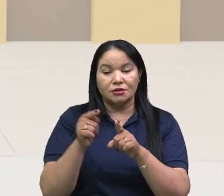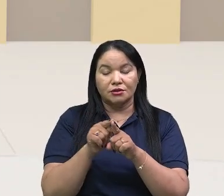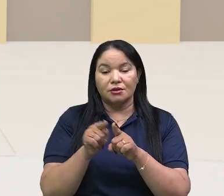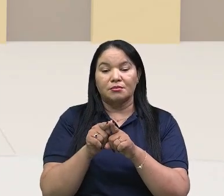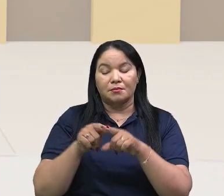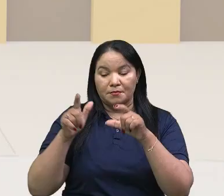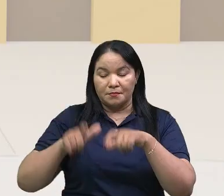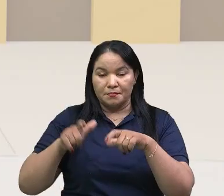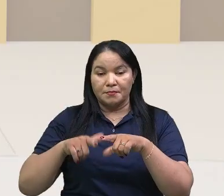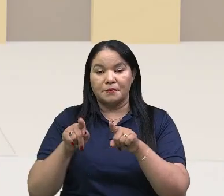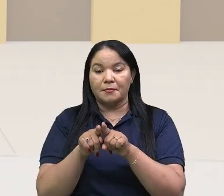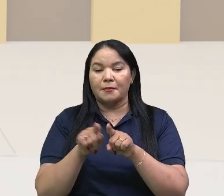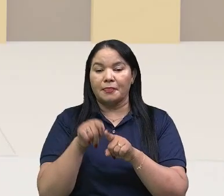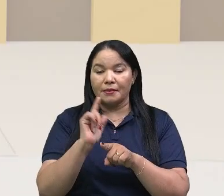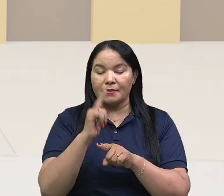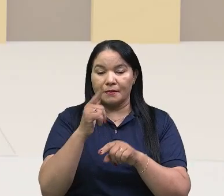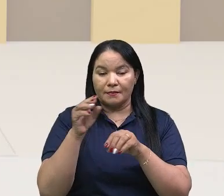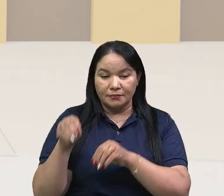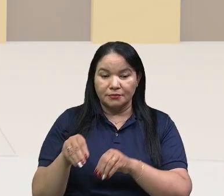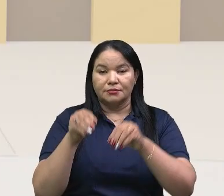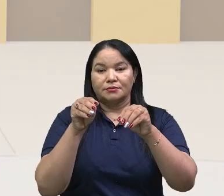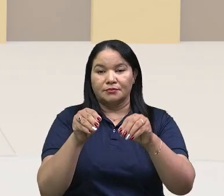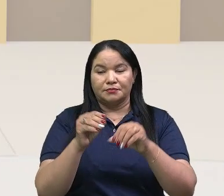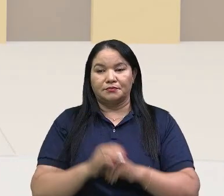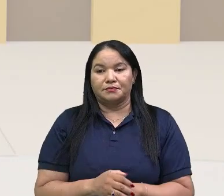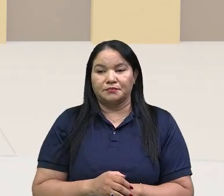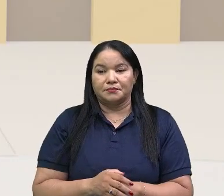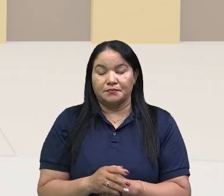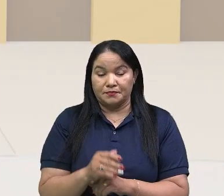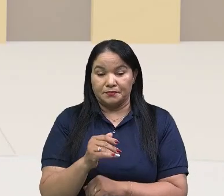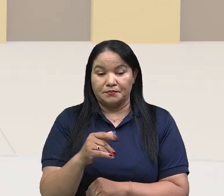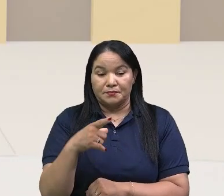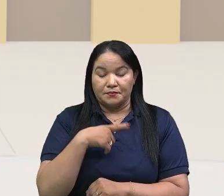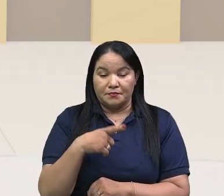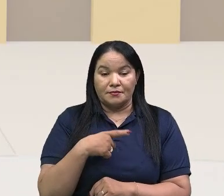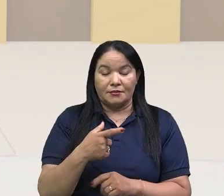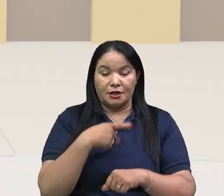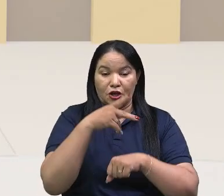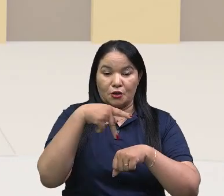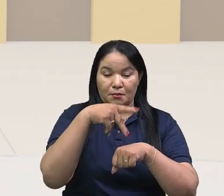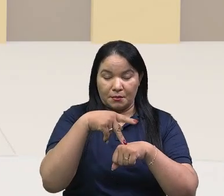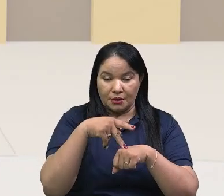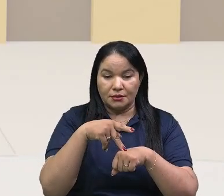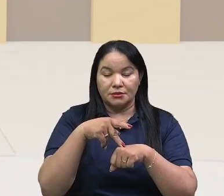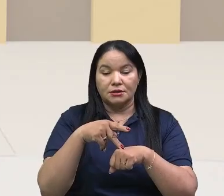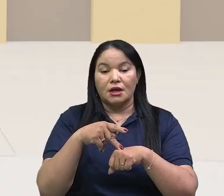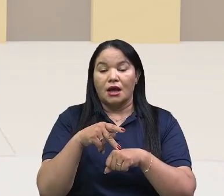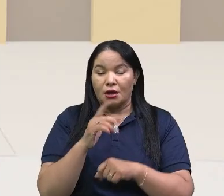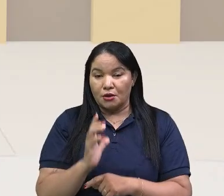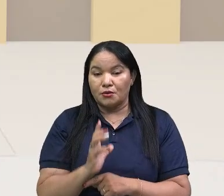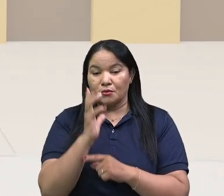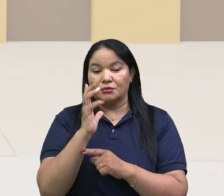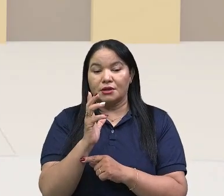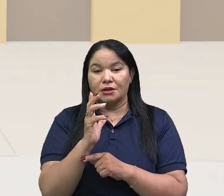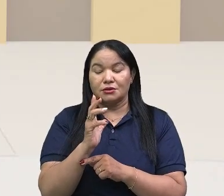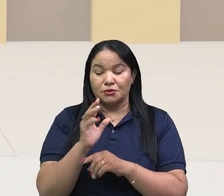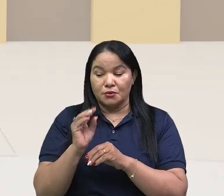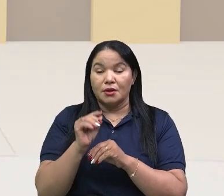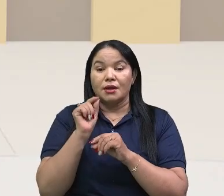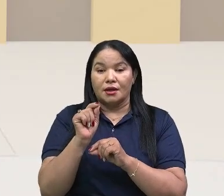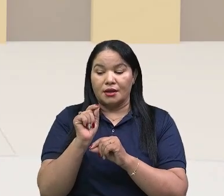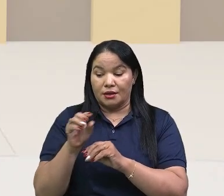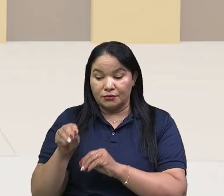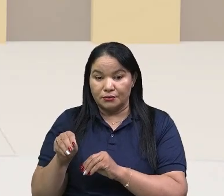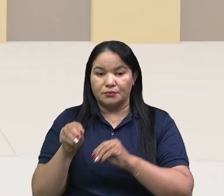tá? Agora, quando a gente tem ali no país de origem que está ocorrendo a saída,